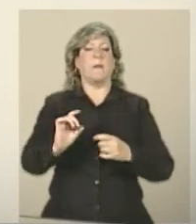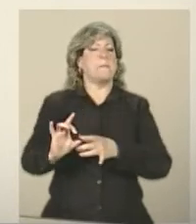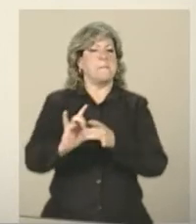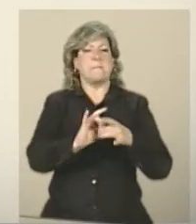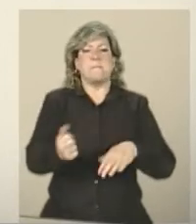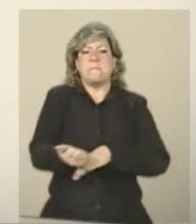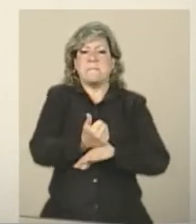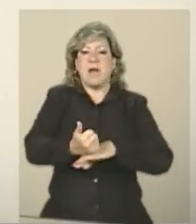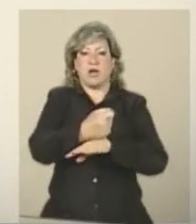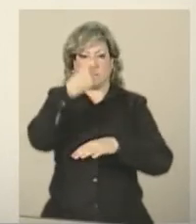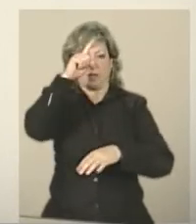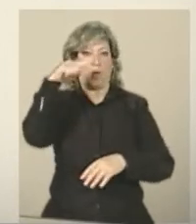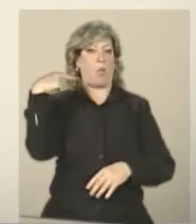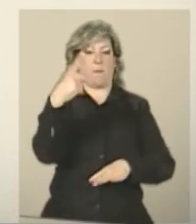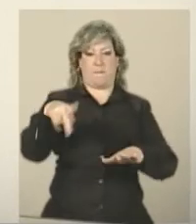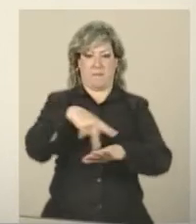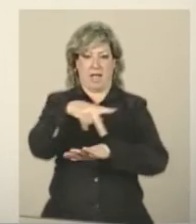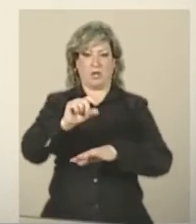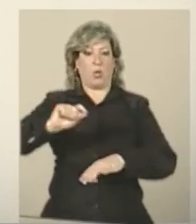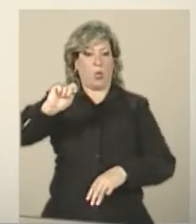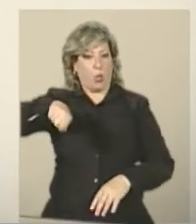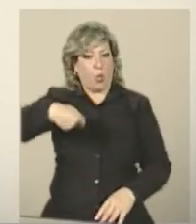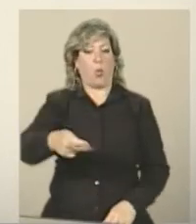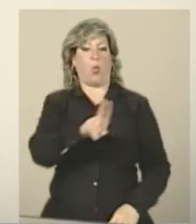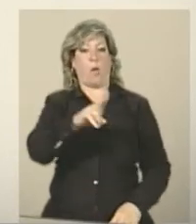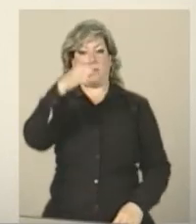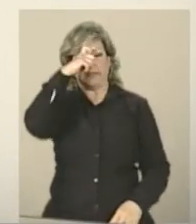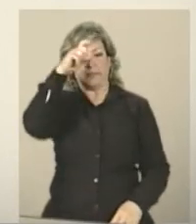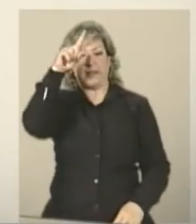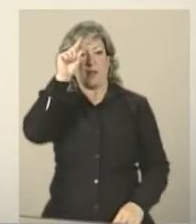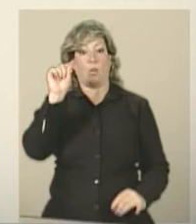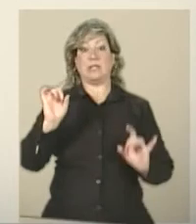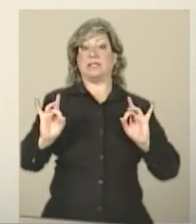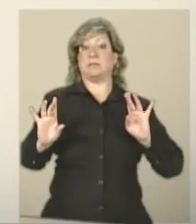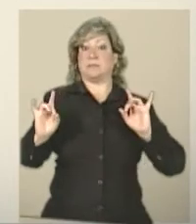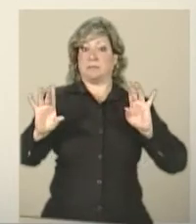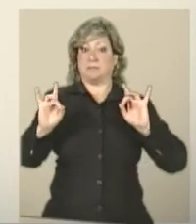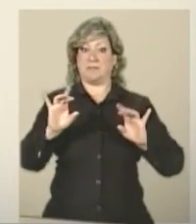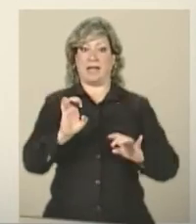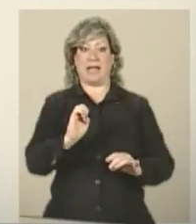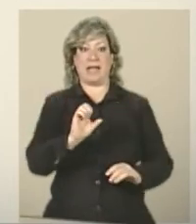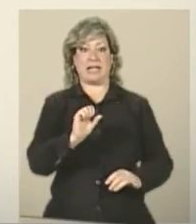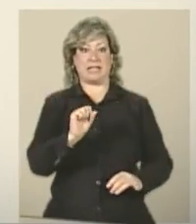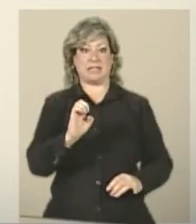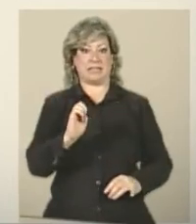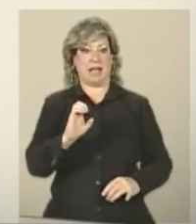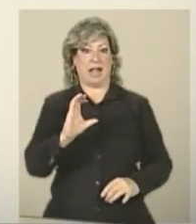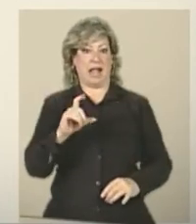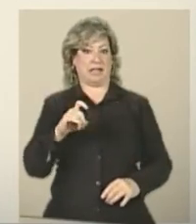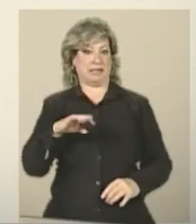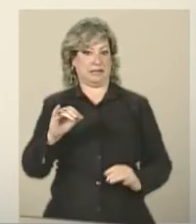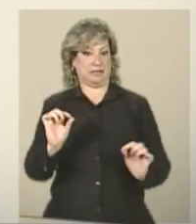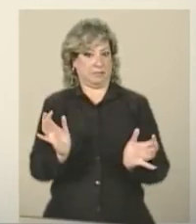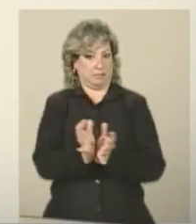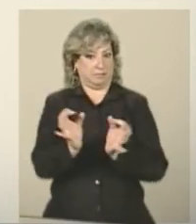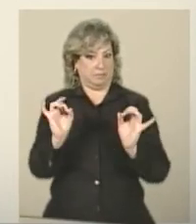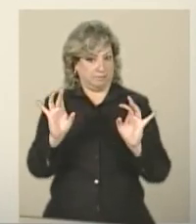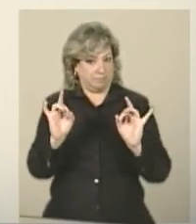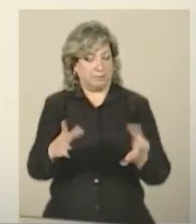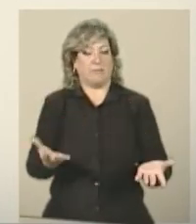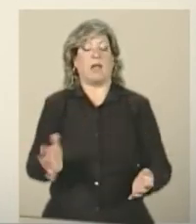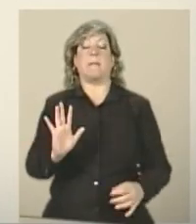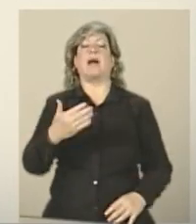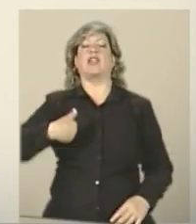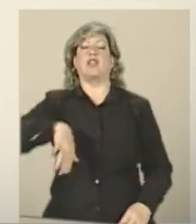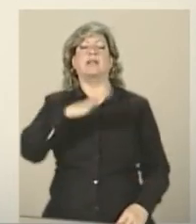do país aqueles que são chamados hospitais de excelência mas a gente sabe que não se resolve